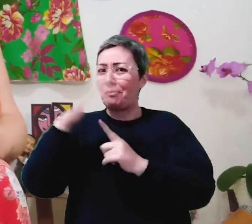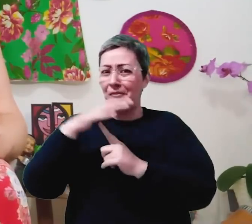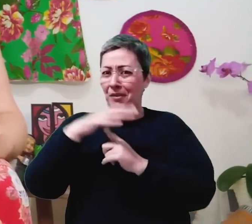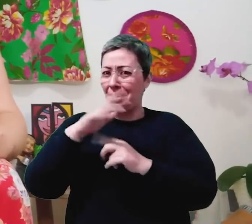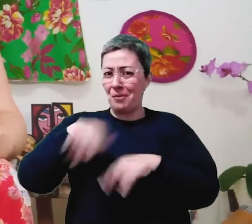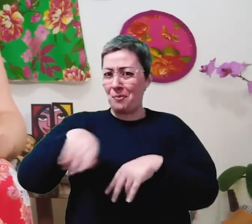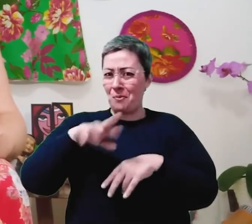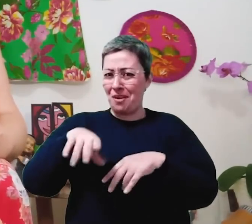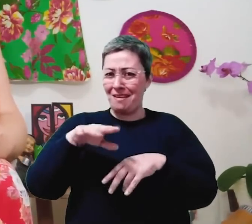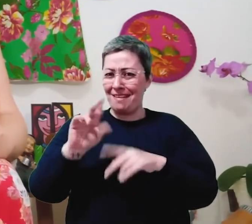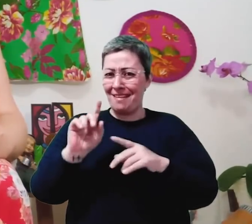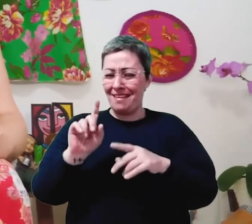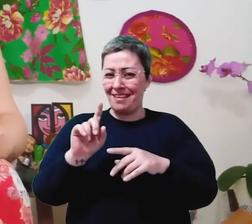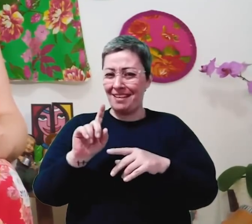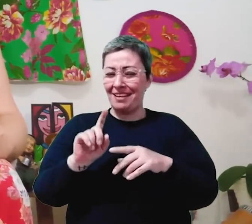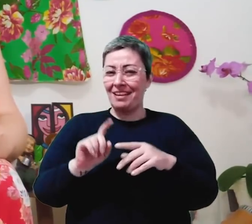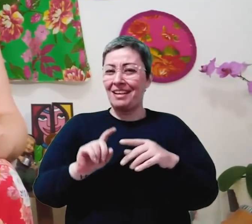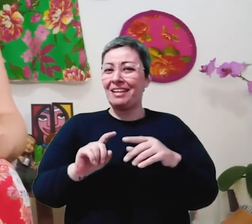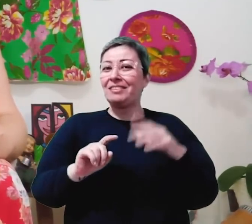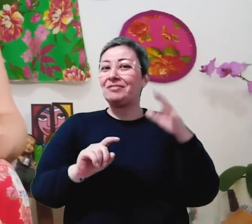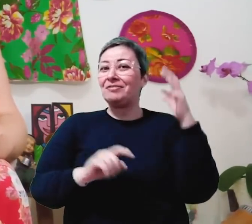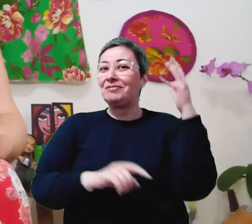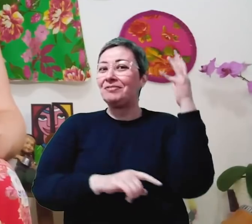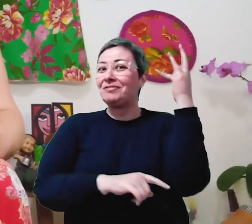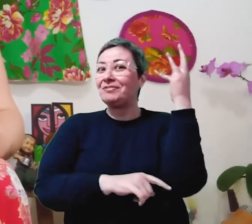fruta e não vai à feira.